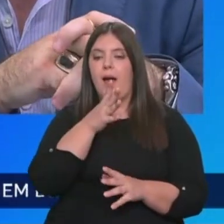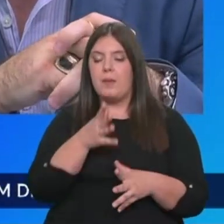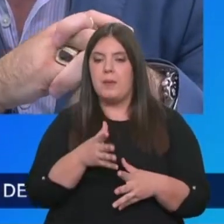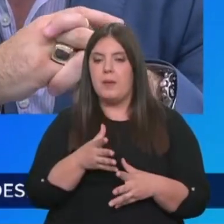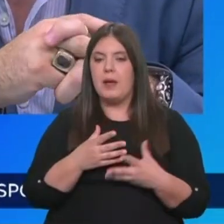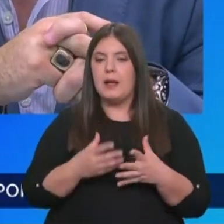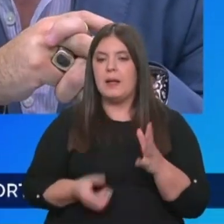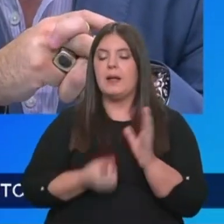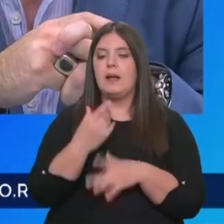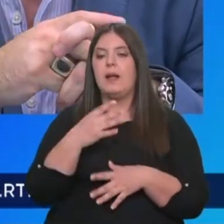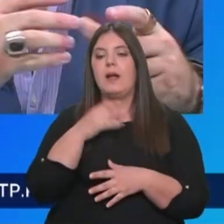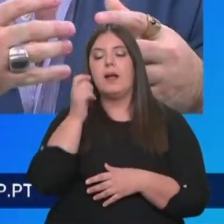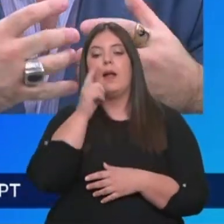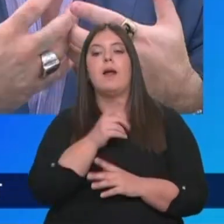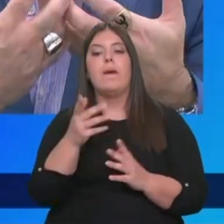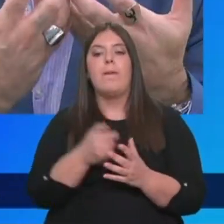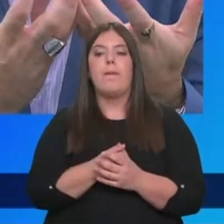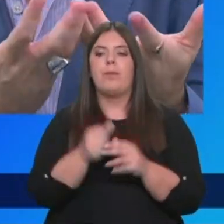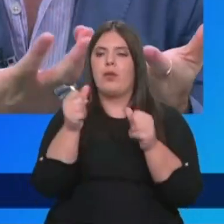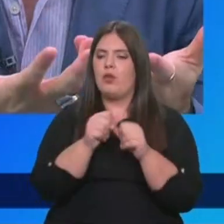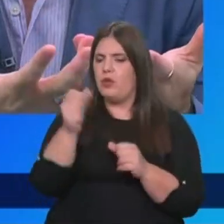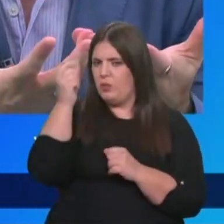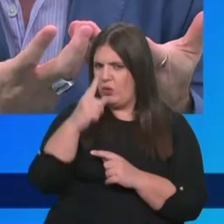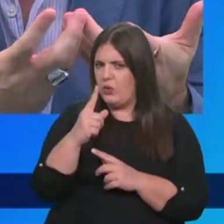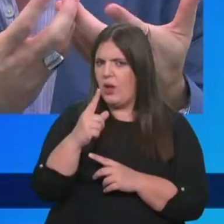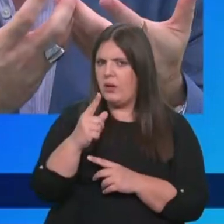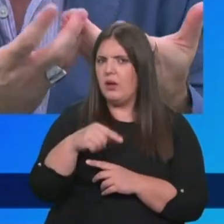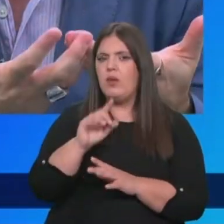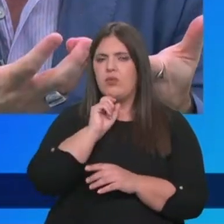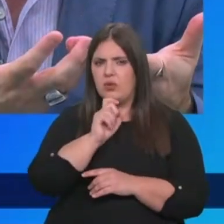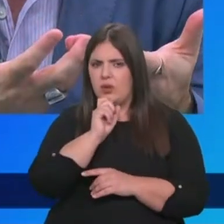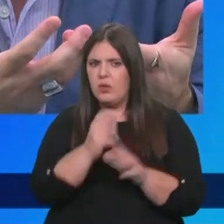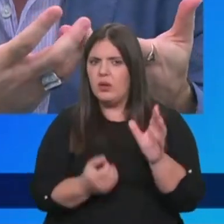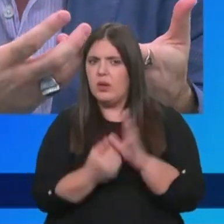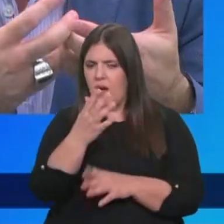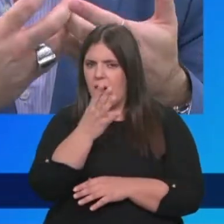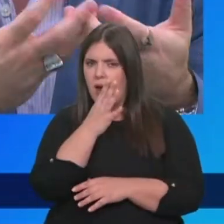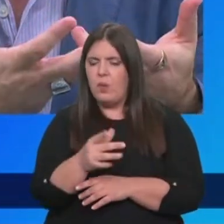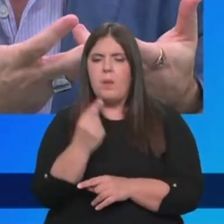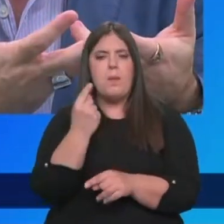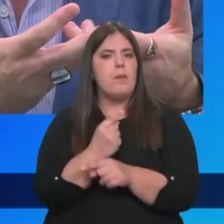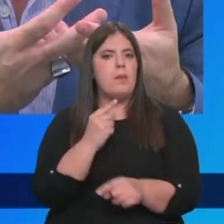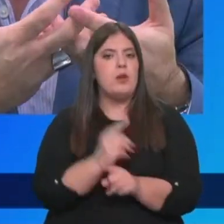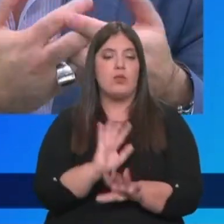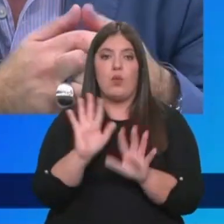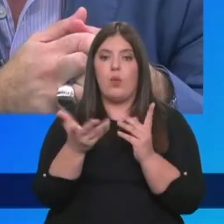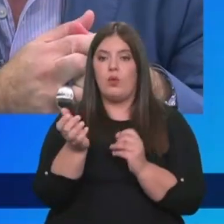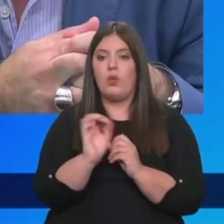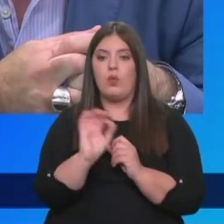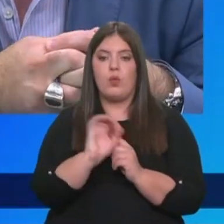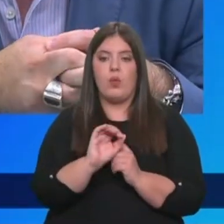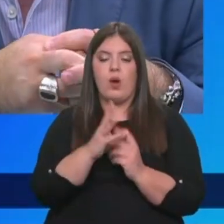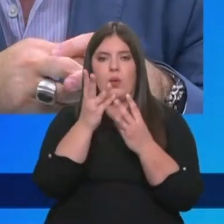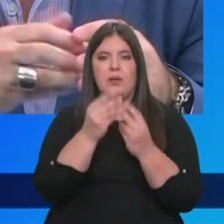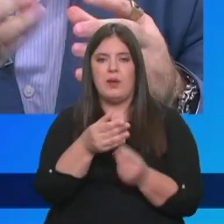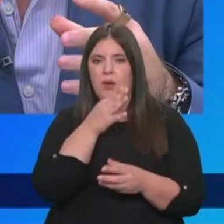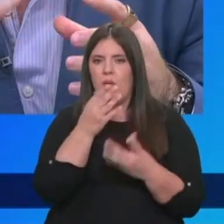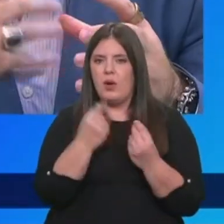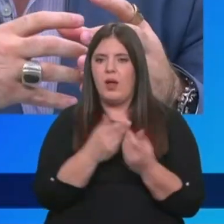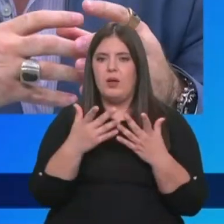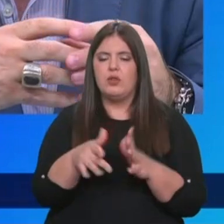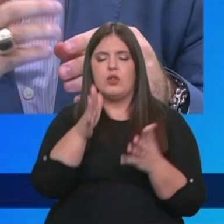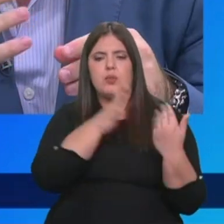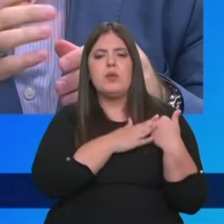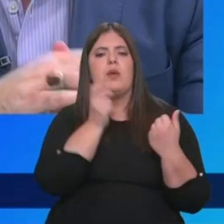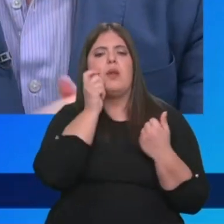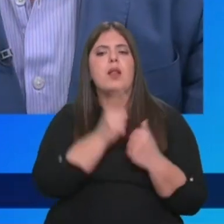sistema solar? Ou no sistema solar é possível criar água, mesmo em corpos que não tenham propriamente grandes quantidades de água? E quem é que é o responsável